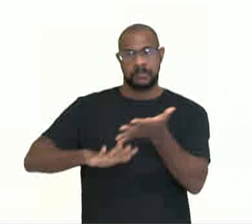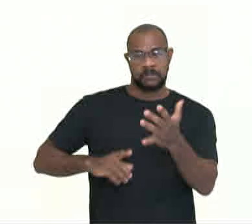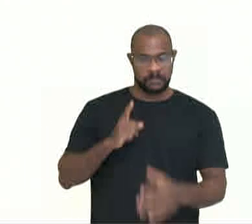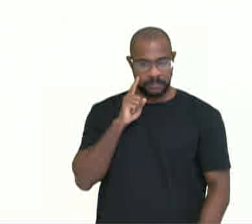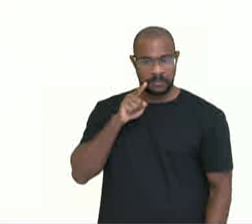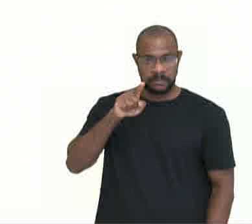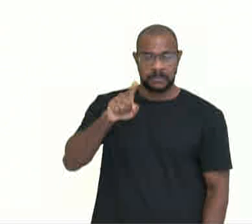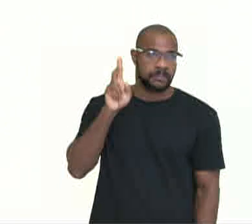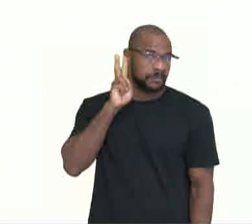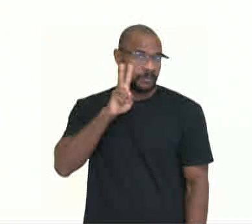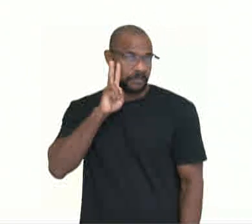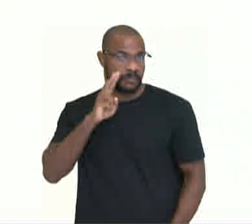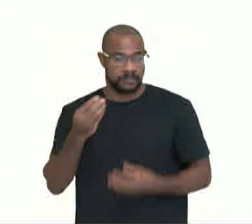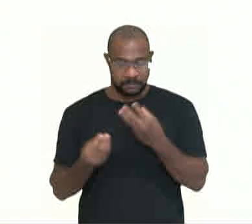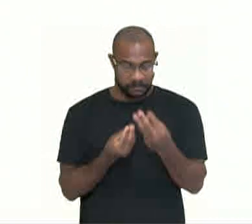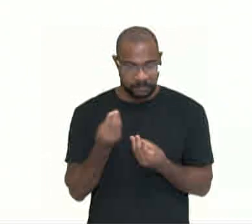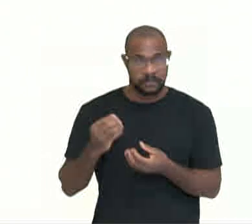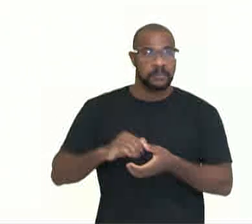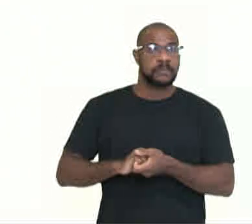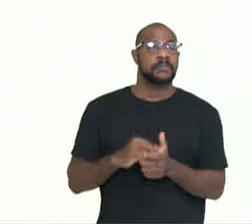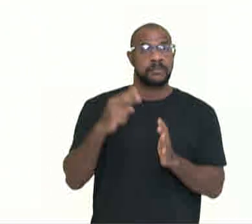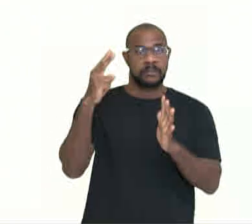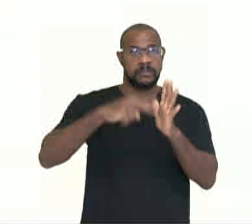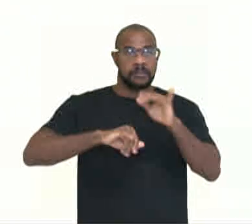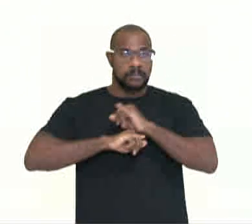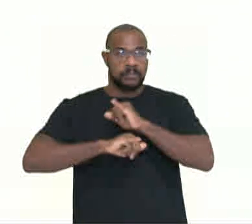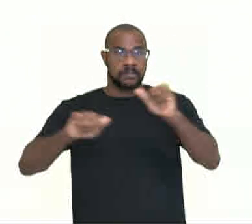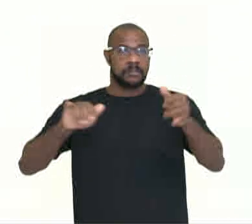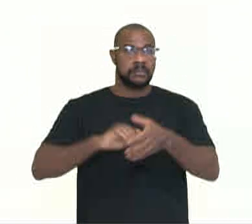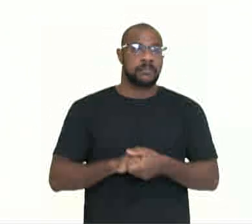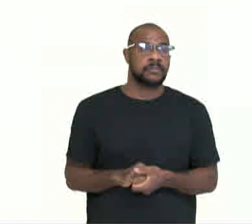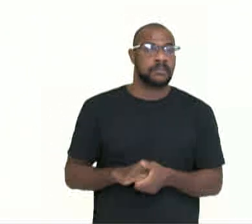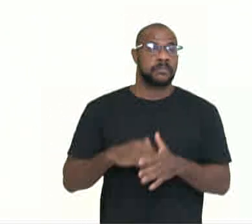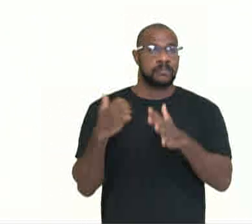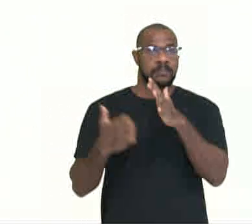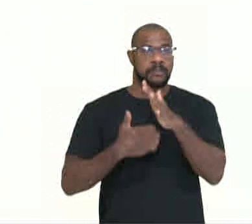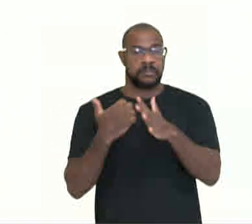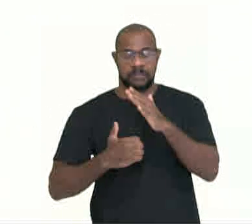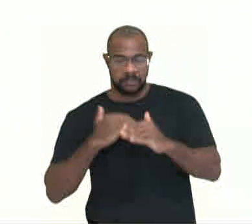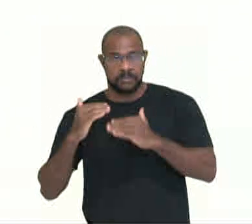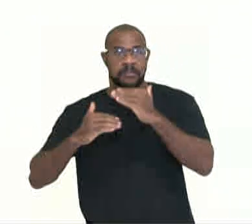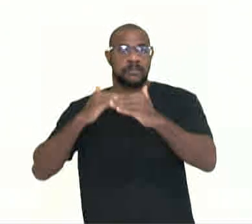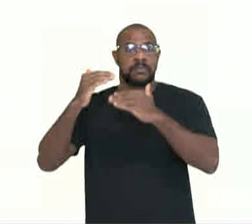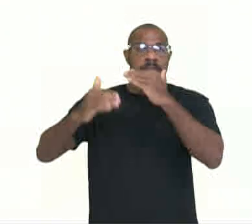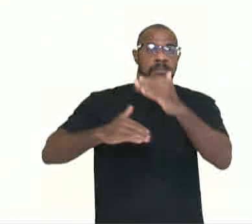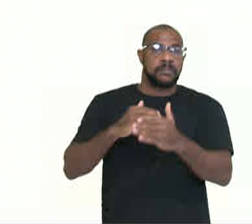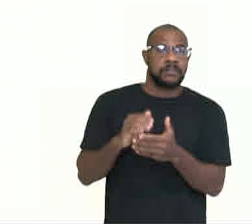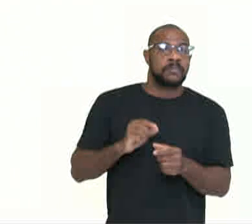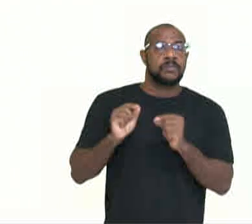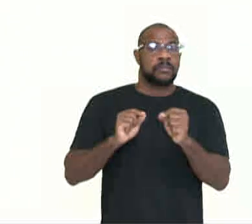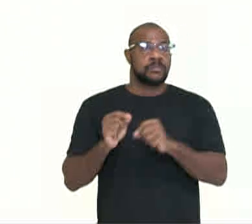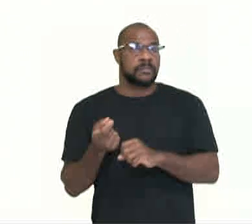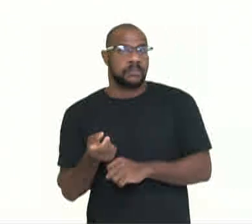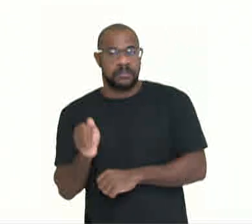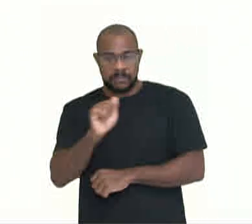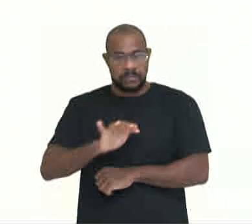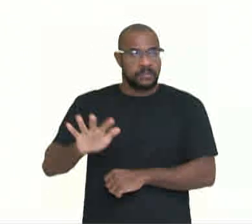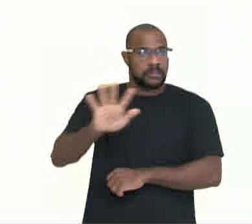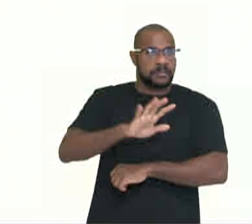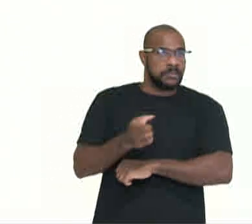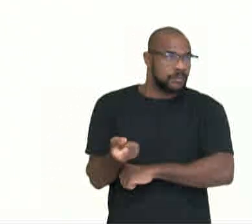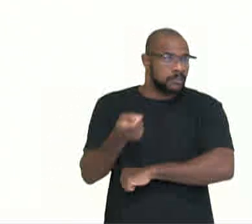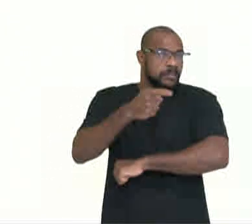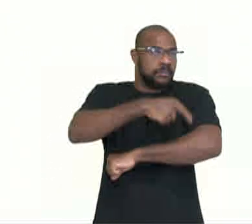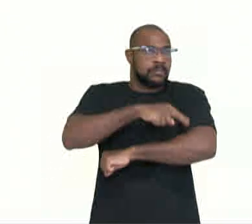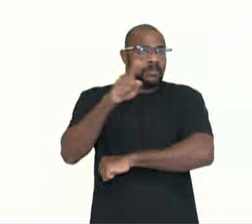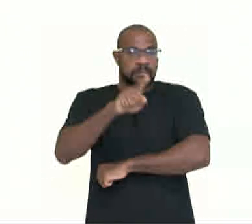ver se você lembra ainda dessa parte. Leia a notícia. Empresa desenvolve imagem do Zika vírus em escala de átomos. Ainda